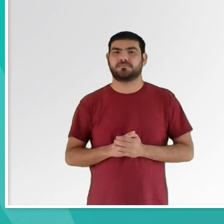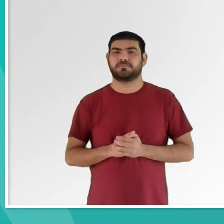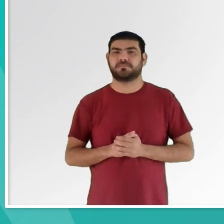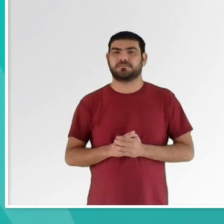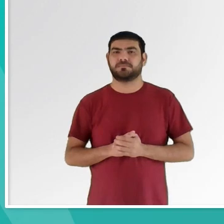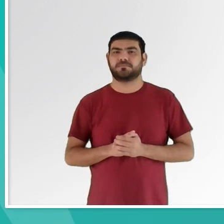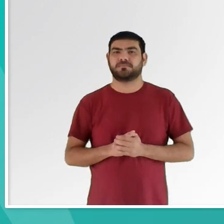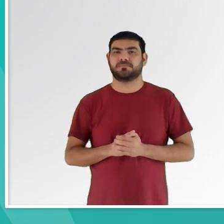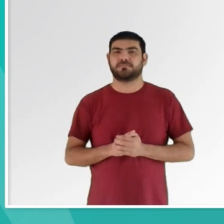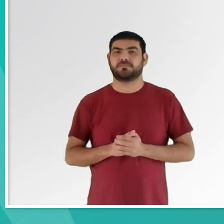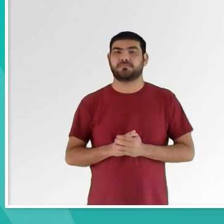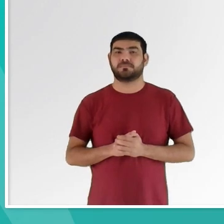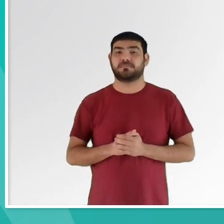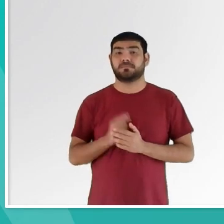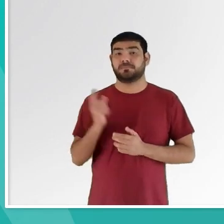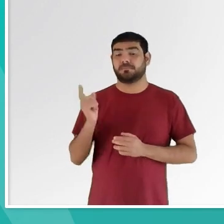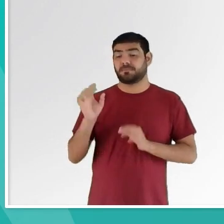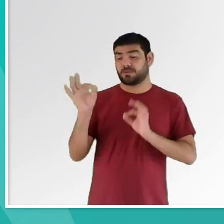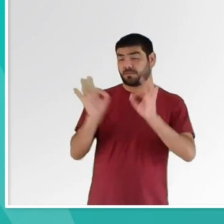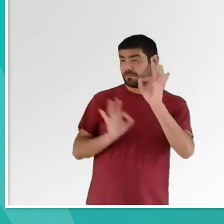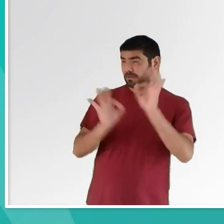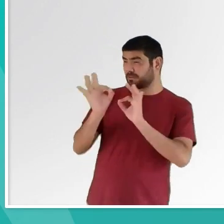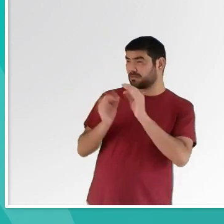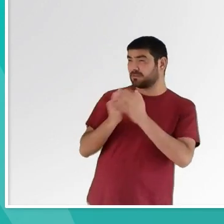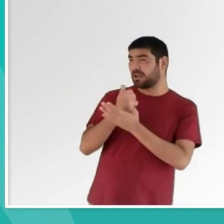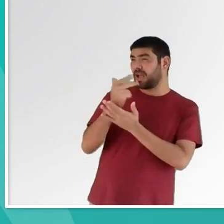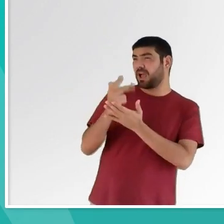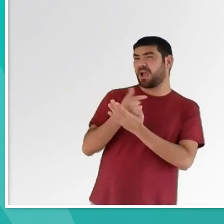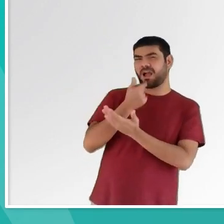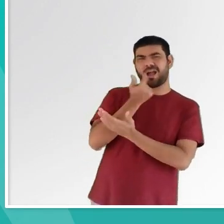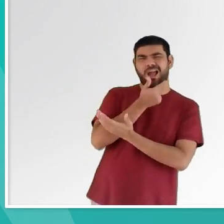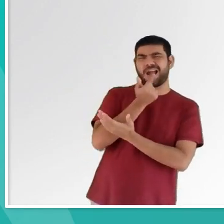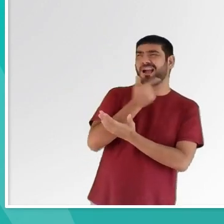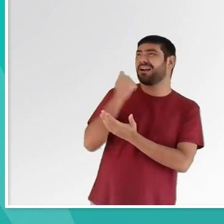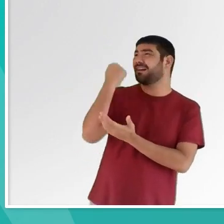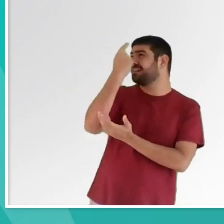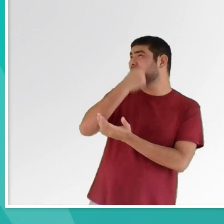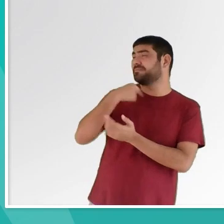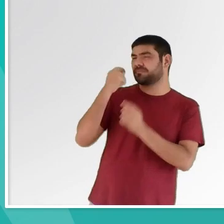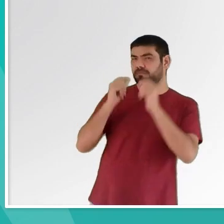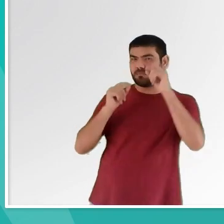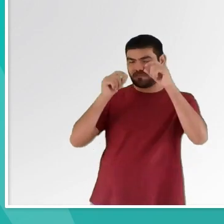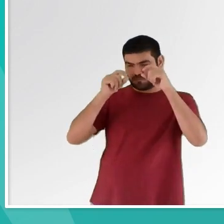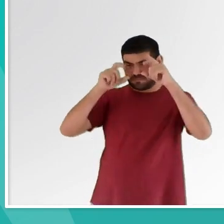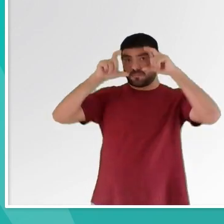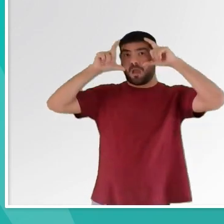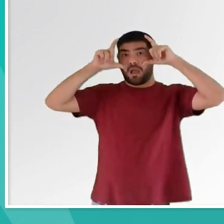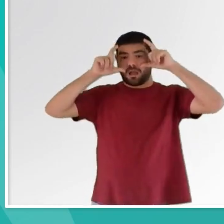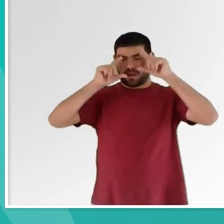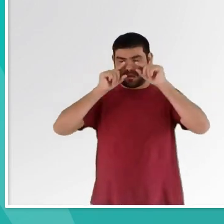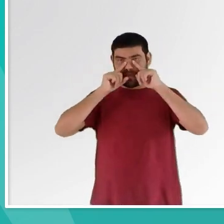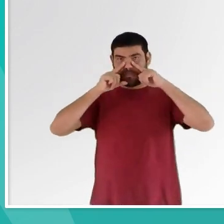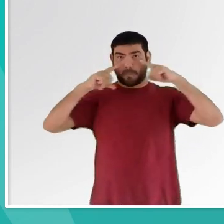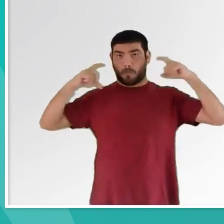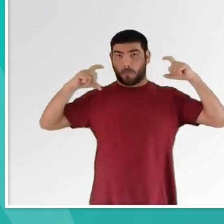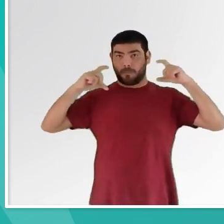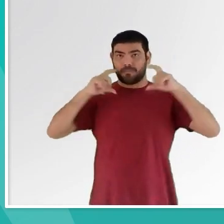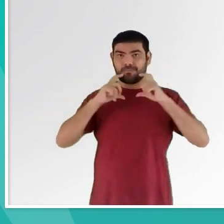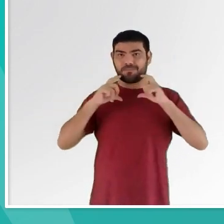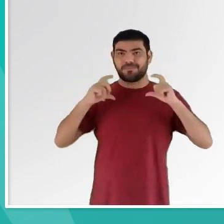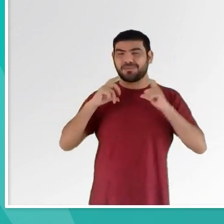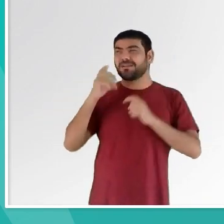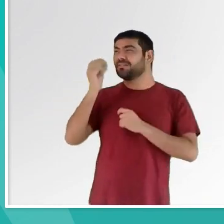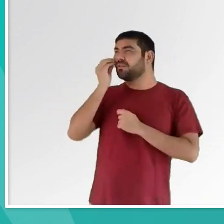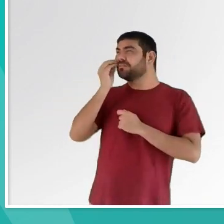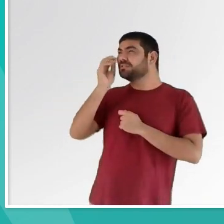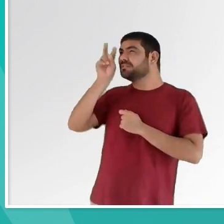O processo de caricatura, ele funciona basicamente em observar o objeto